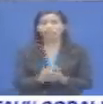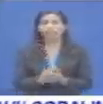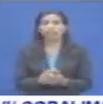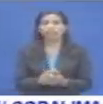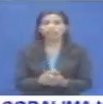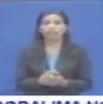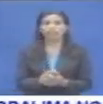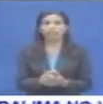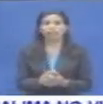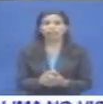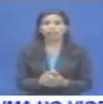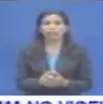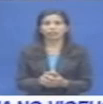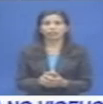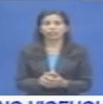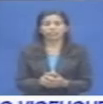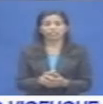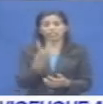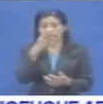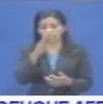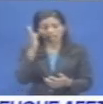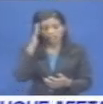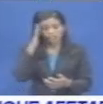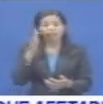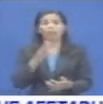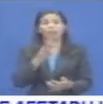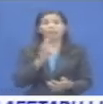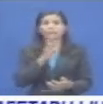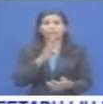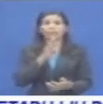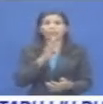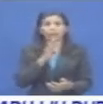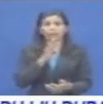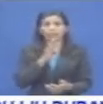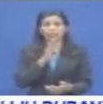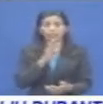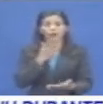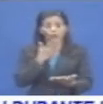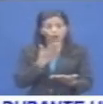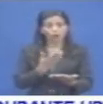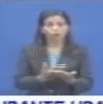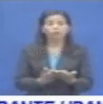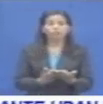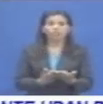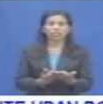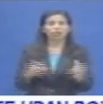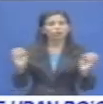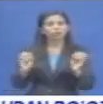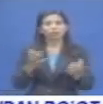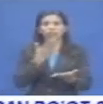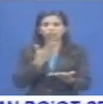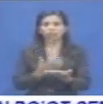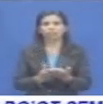nenia TDS, salinidade, ho temperatura, ho nenia turbidity, né, se tá uma